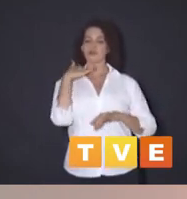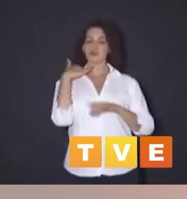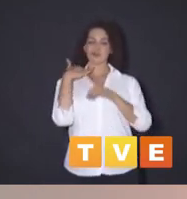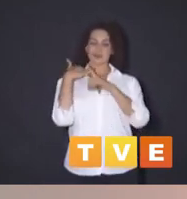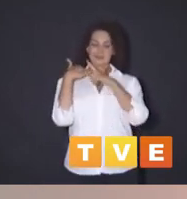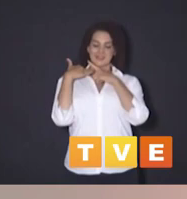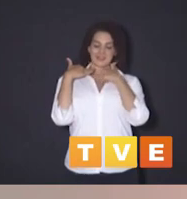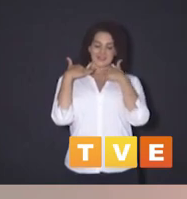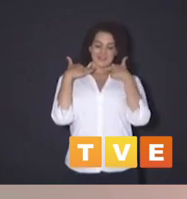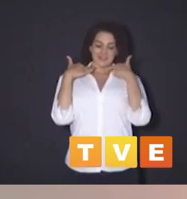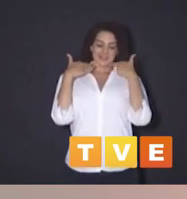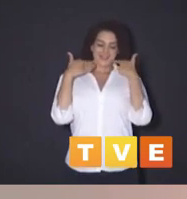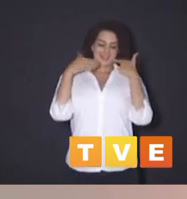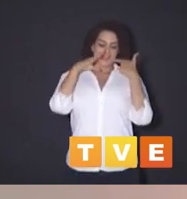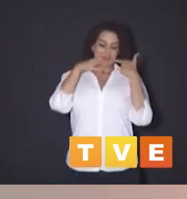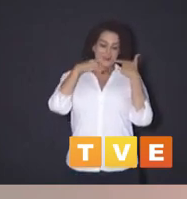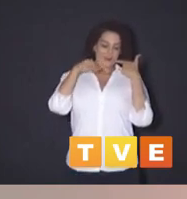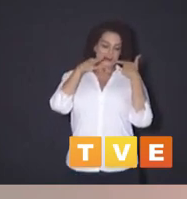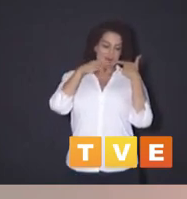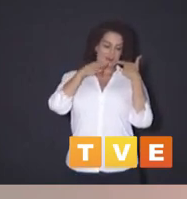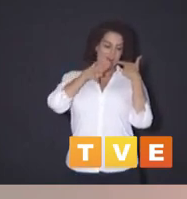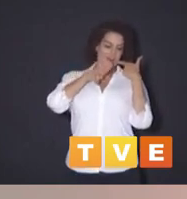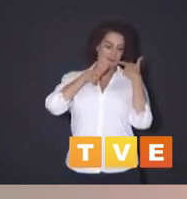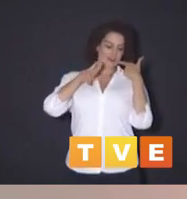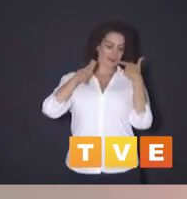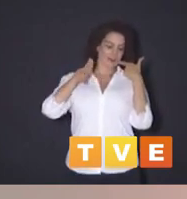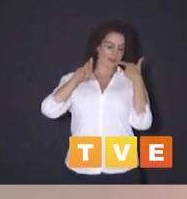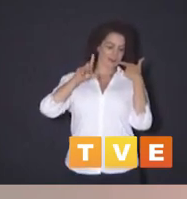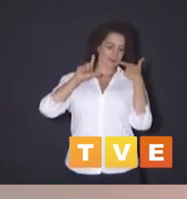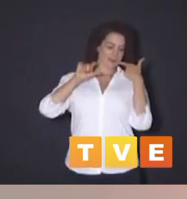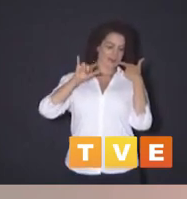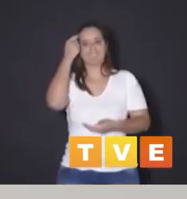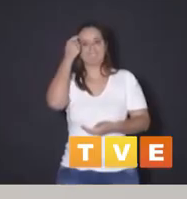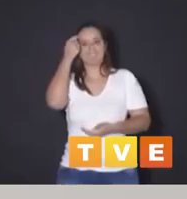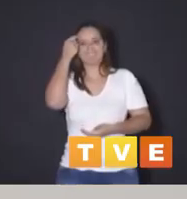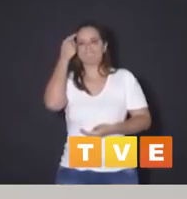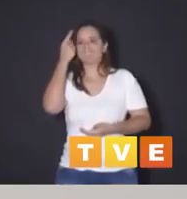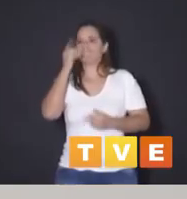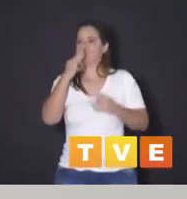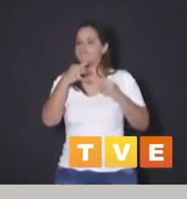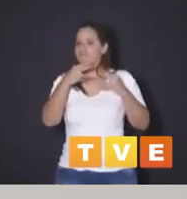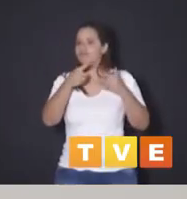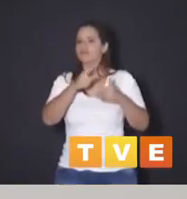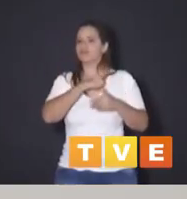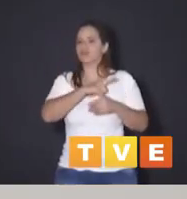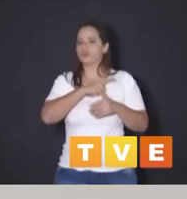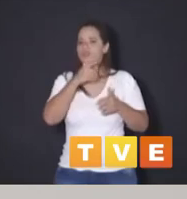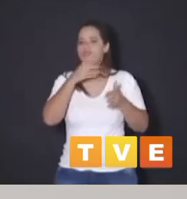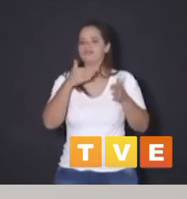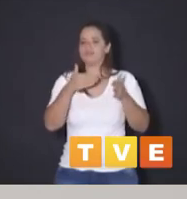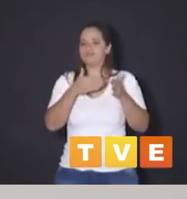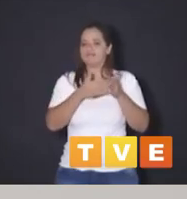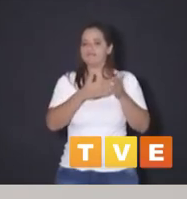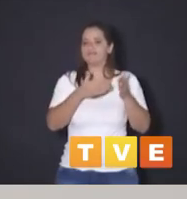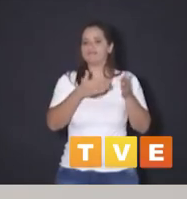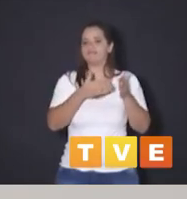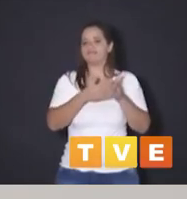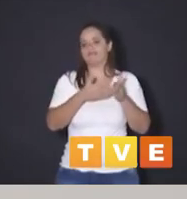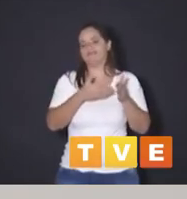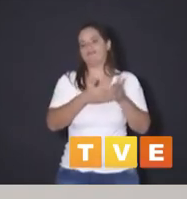teu nome liberdade carlos marighella tudo tem que ter uma raiz